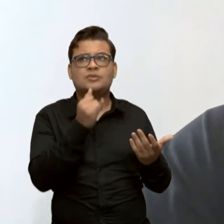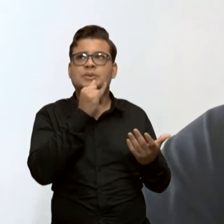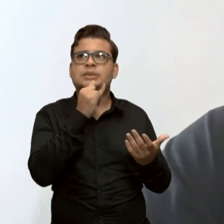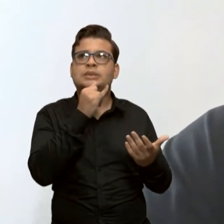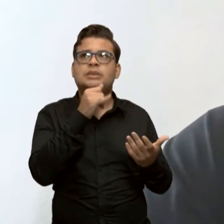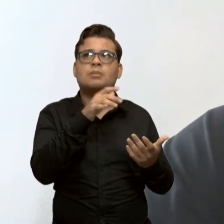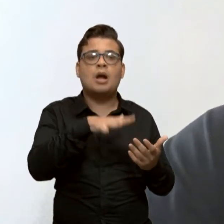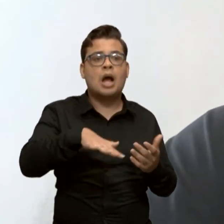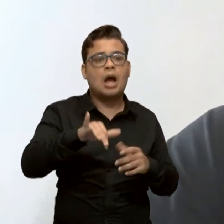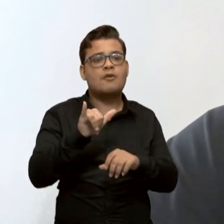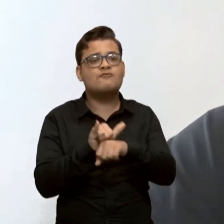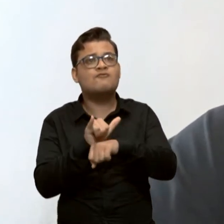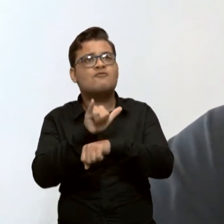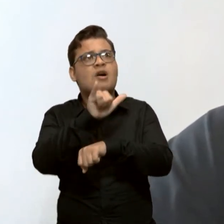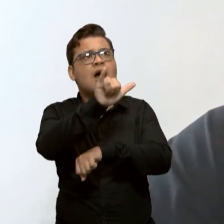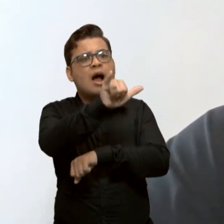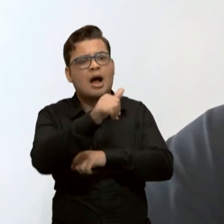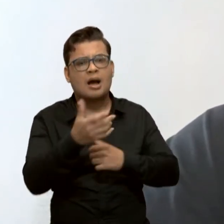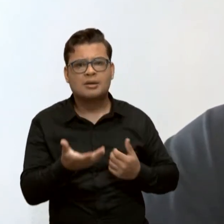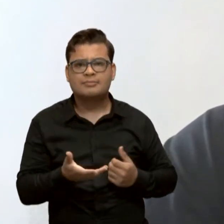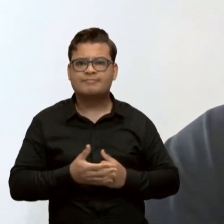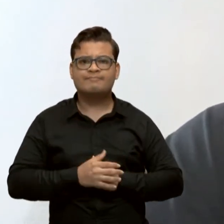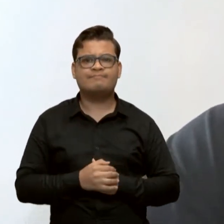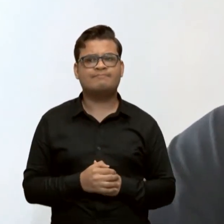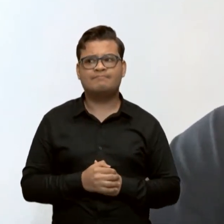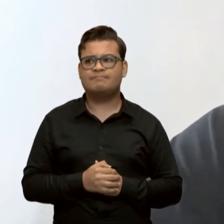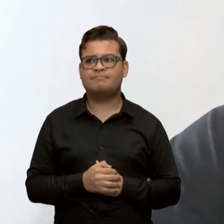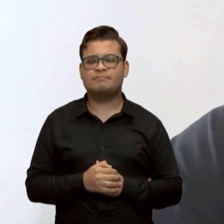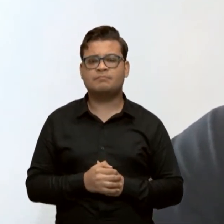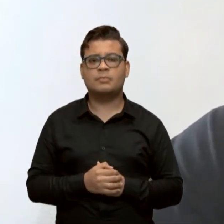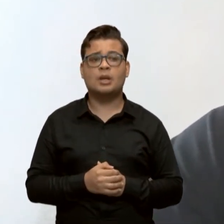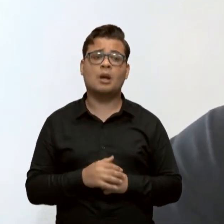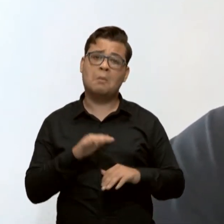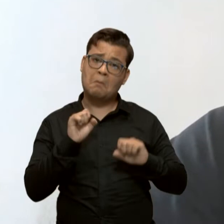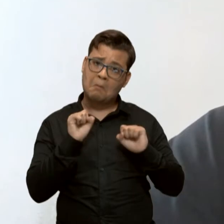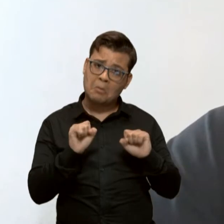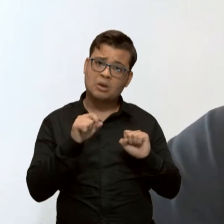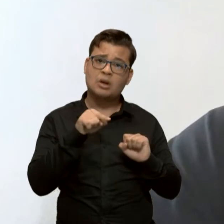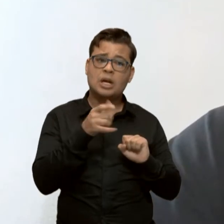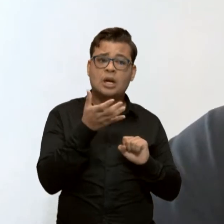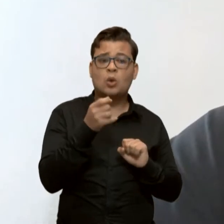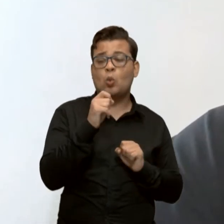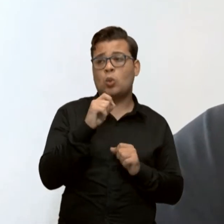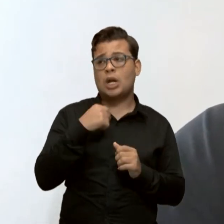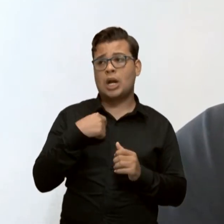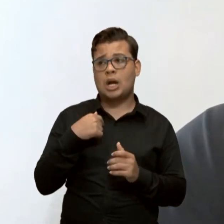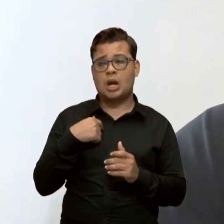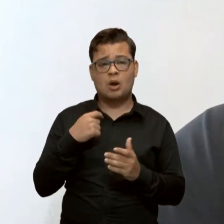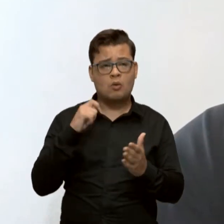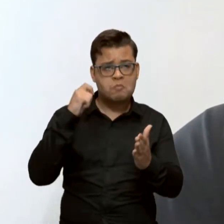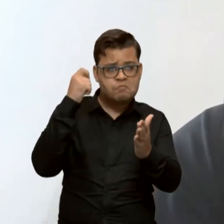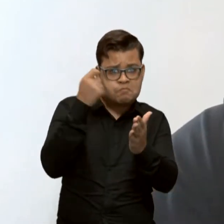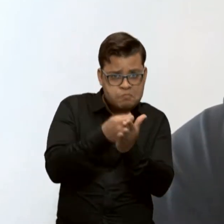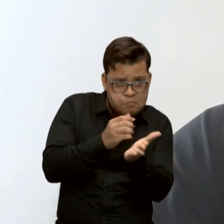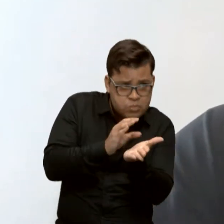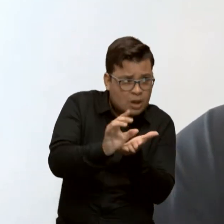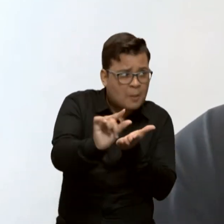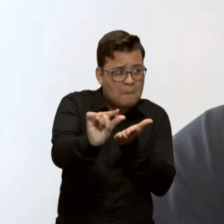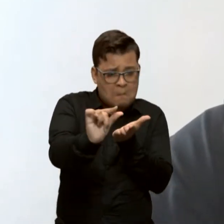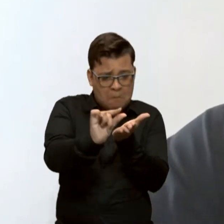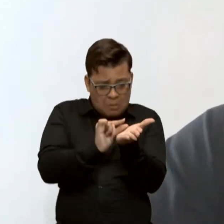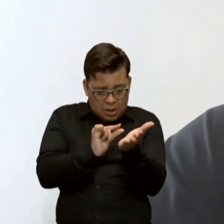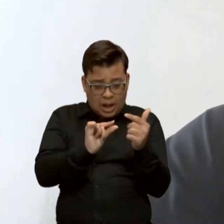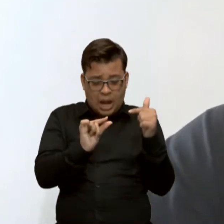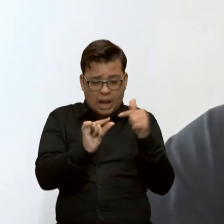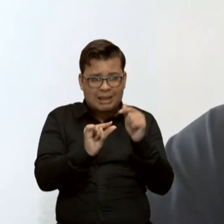aérea, alguma coisa assim, para usar como exemplo, talvez ele queira usar uma parte do cashback como opção